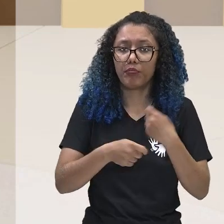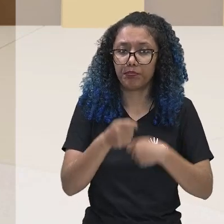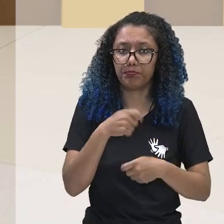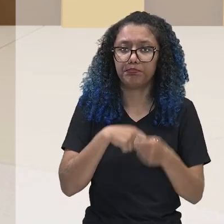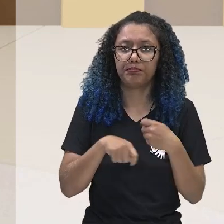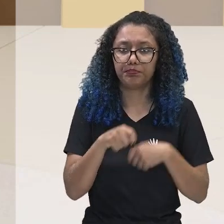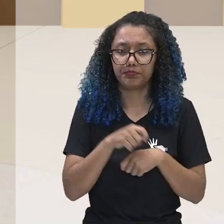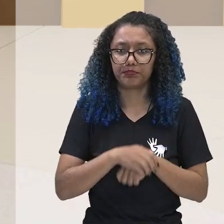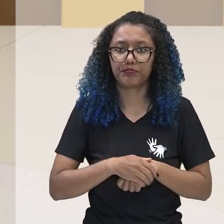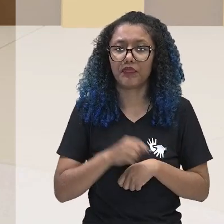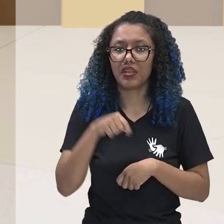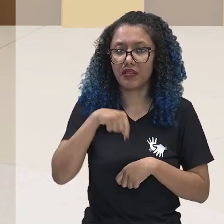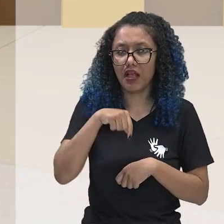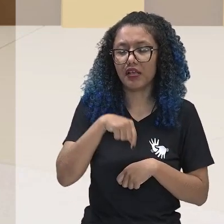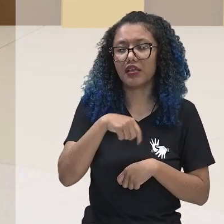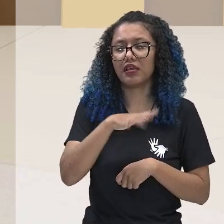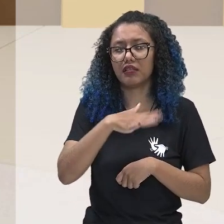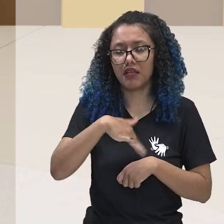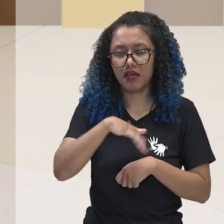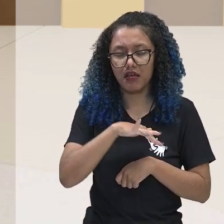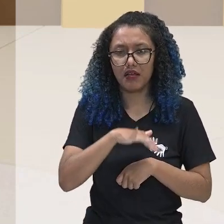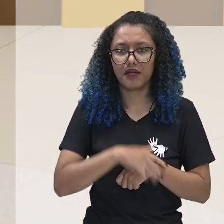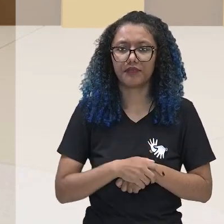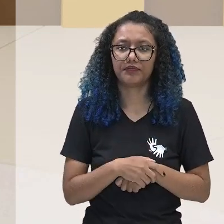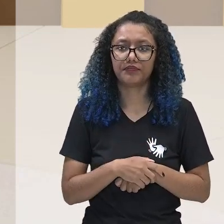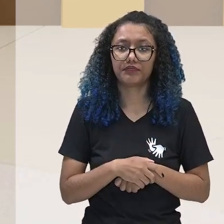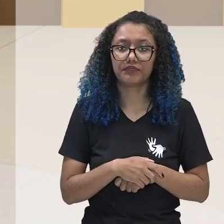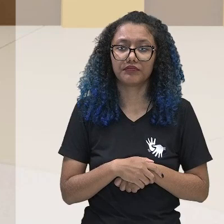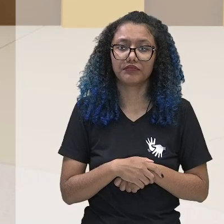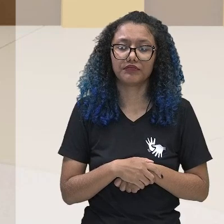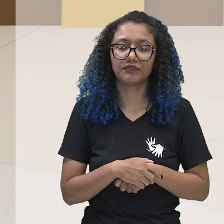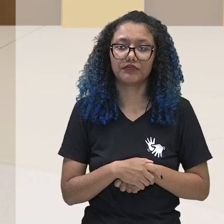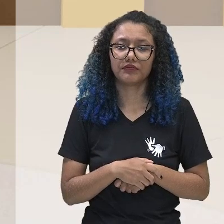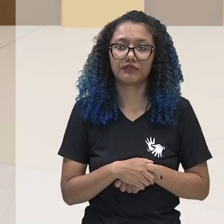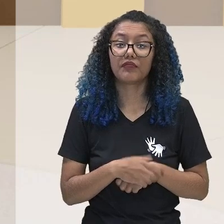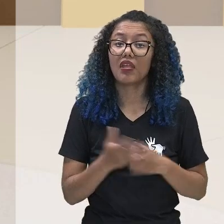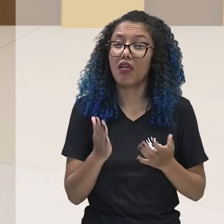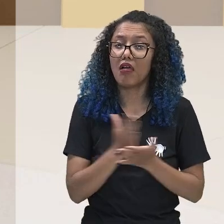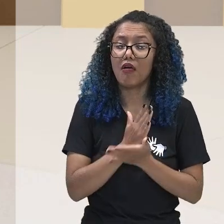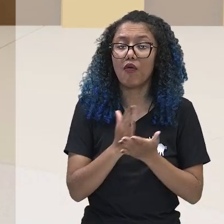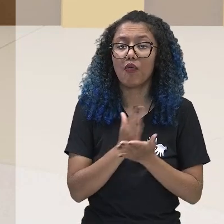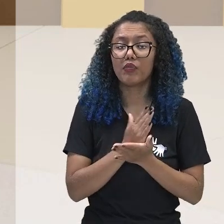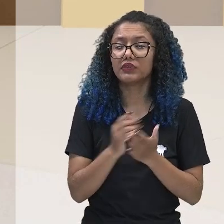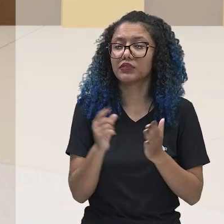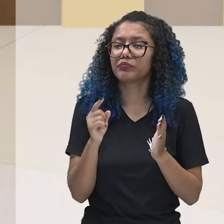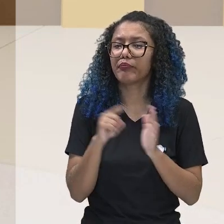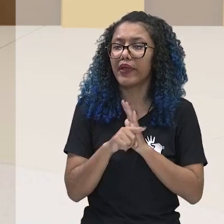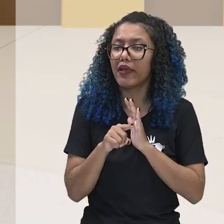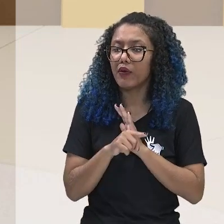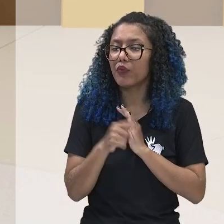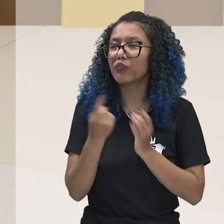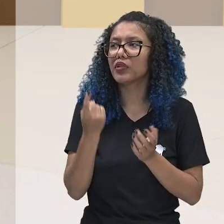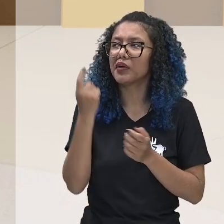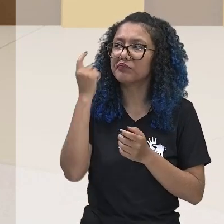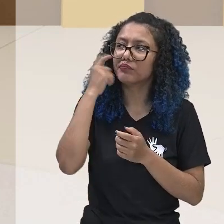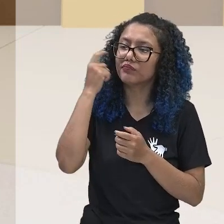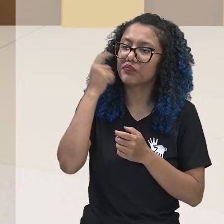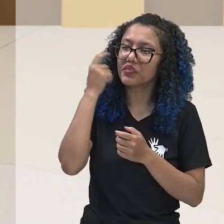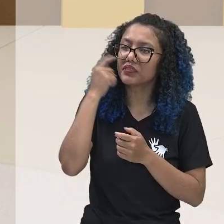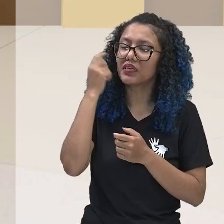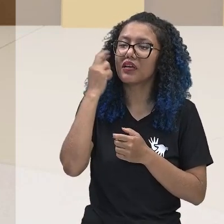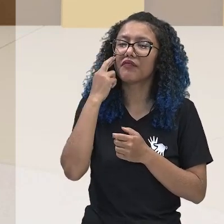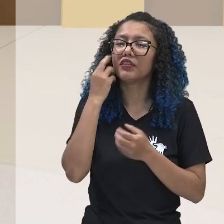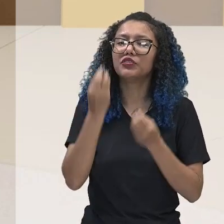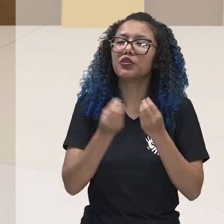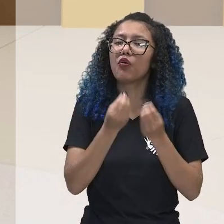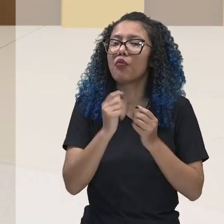são questionamentos que a gente pode se fazer quando a gente para refletir aí sobre como nós estamos atuando dentro da